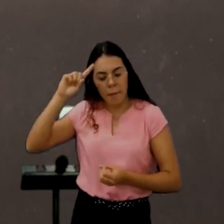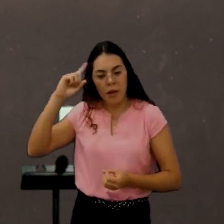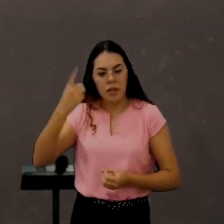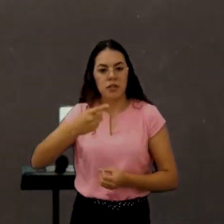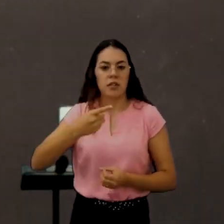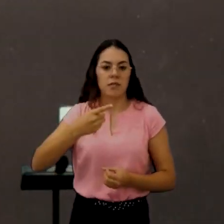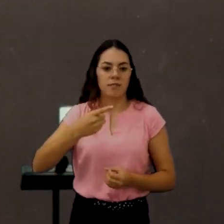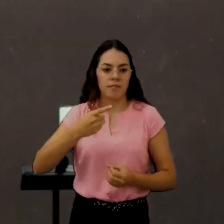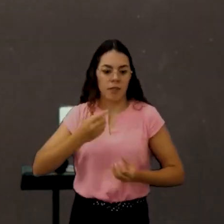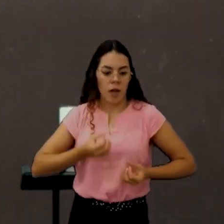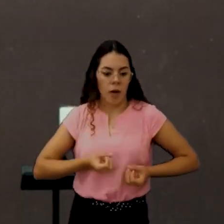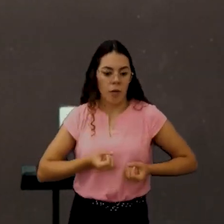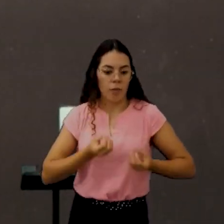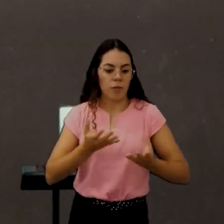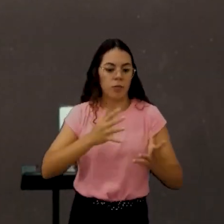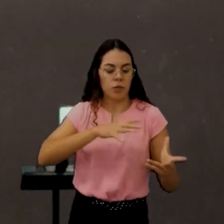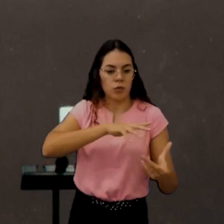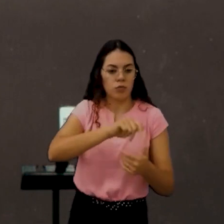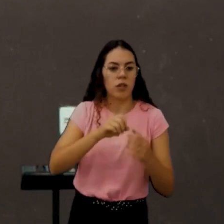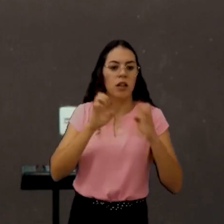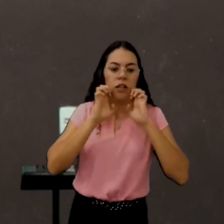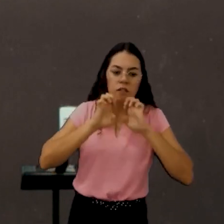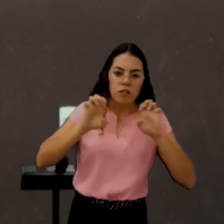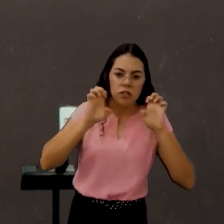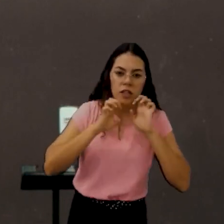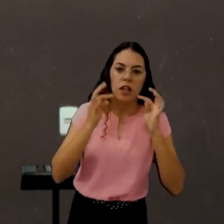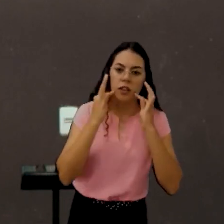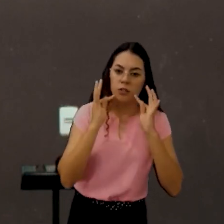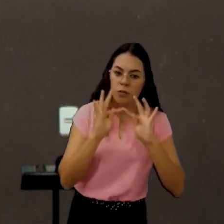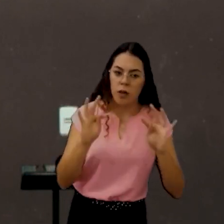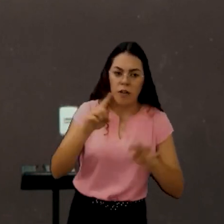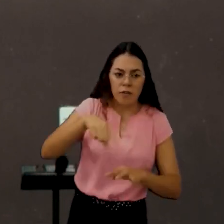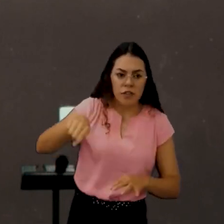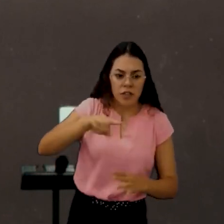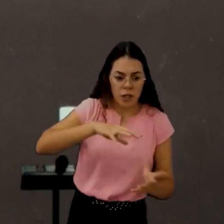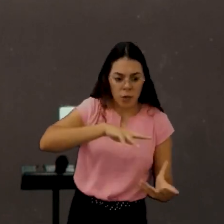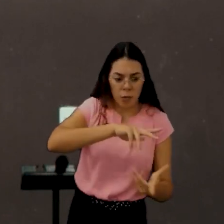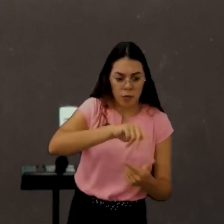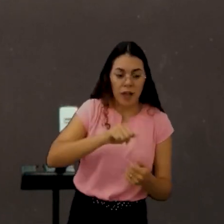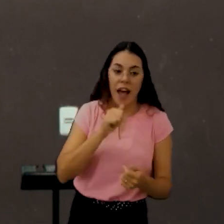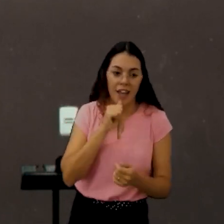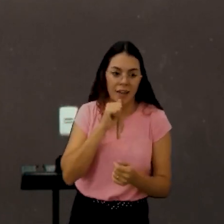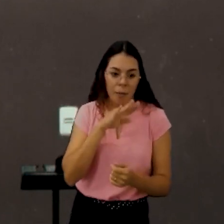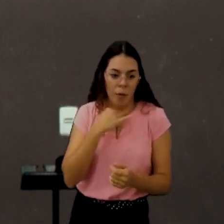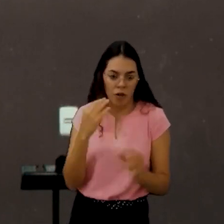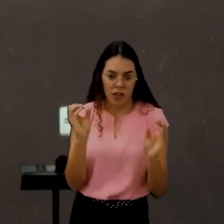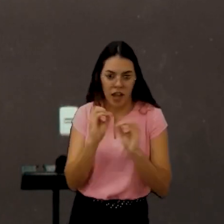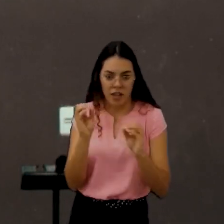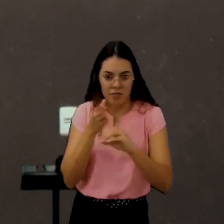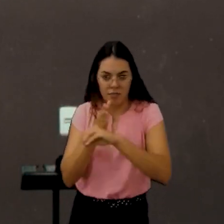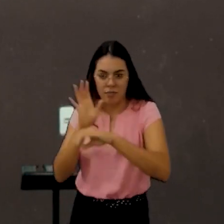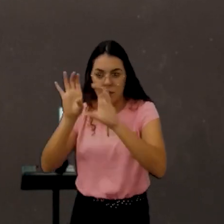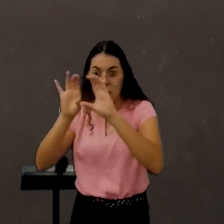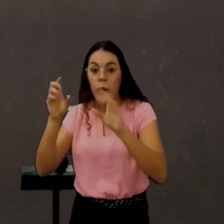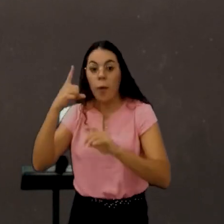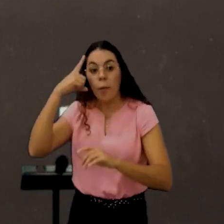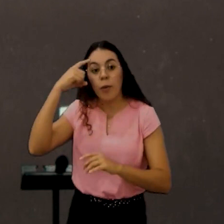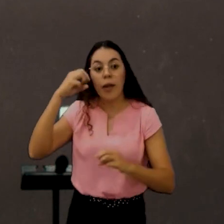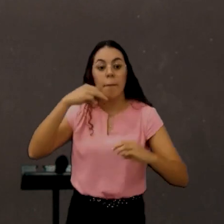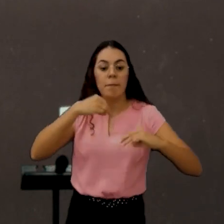Jesus nos enviou ao mundo. Você não está nesse mundo, você ainda não foi para o céu, porque você está em missão